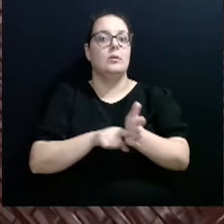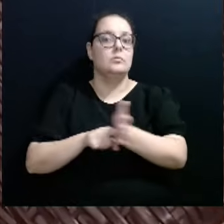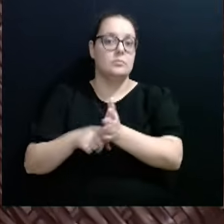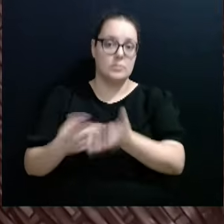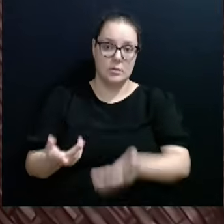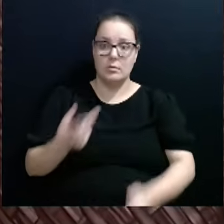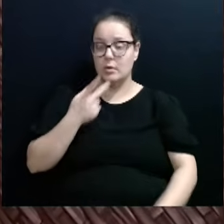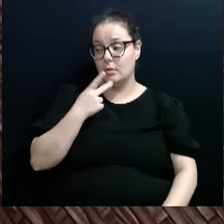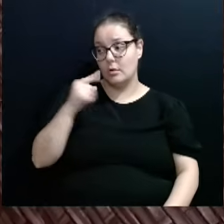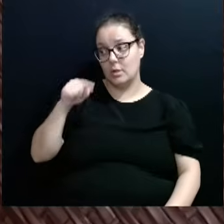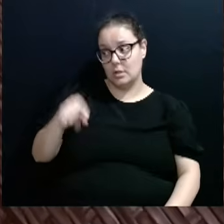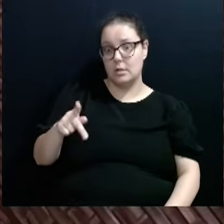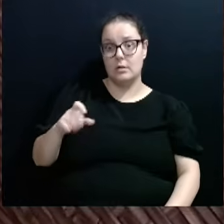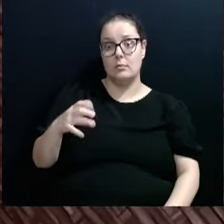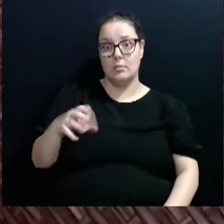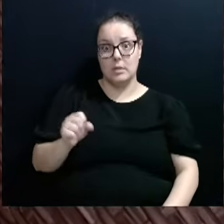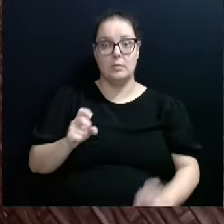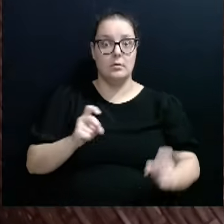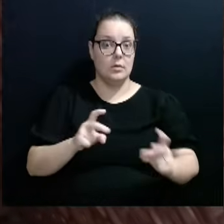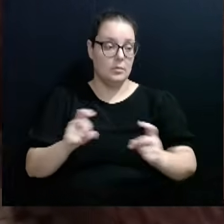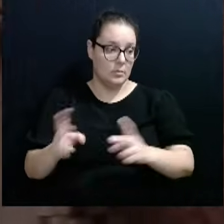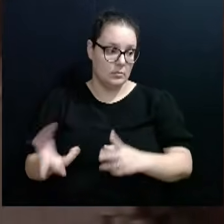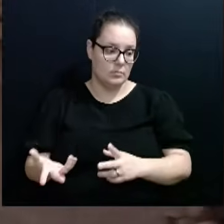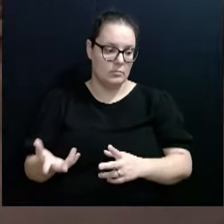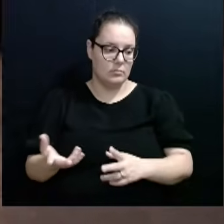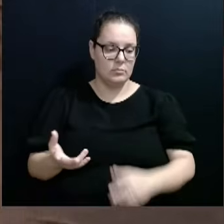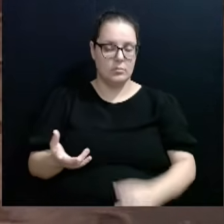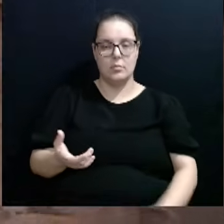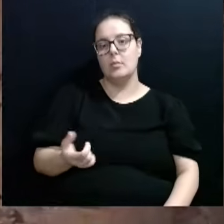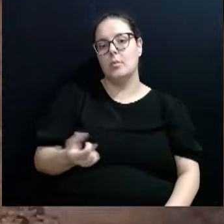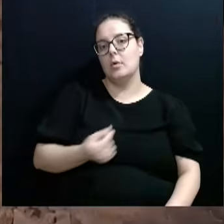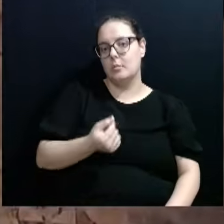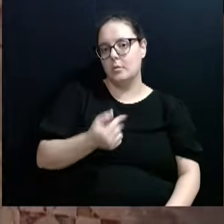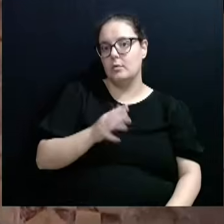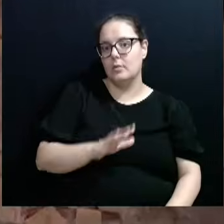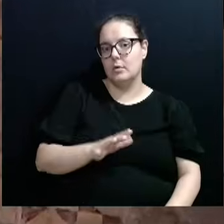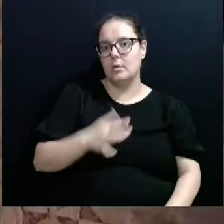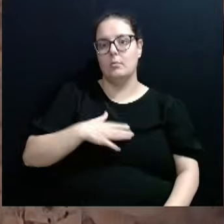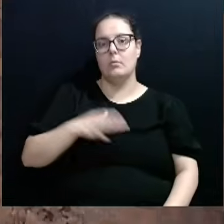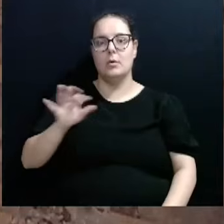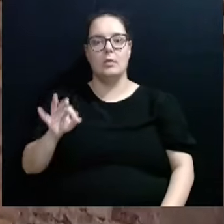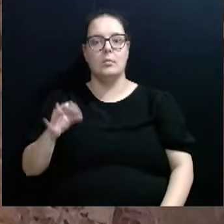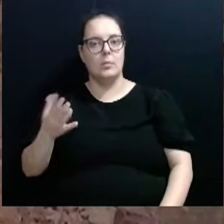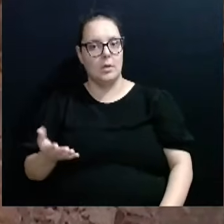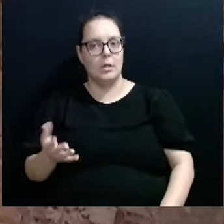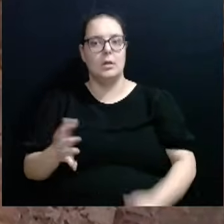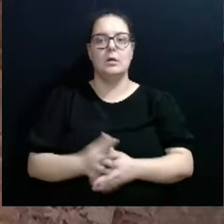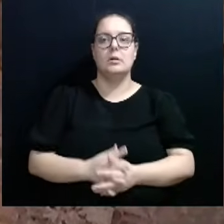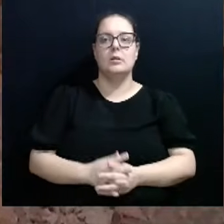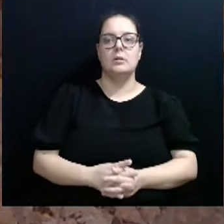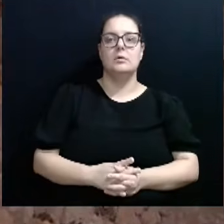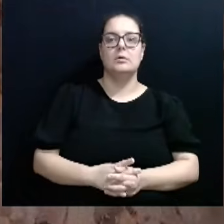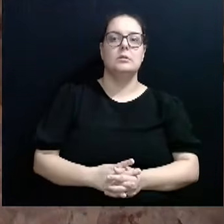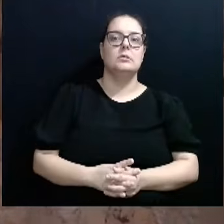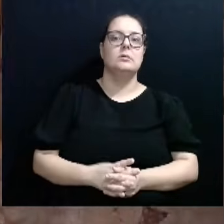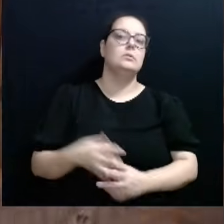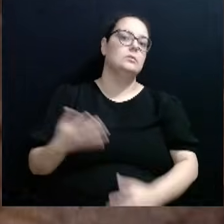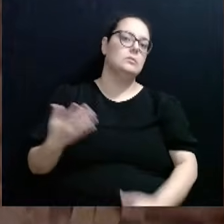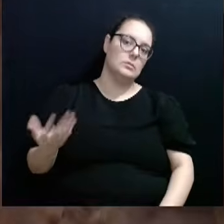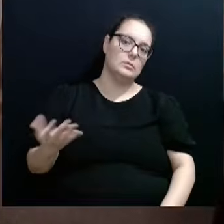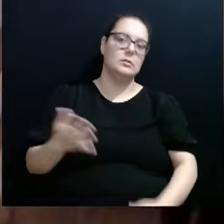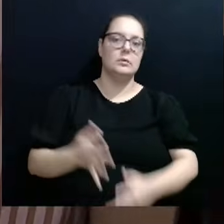vai ser vendida tal por esse valor, a minha porcentagem é essa, e aí a gente